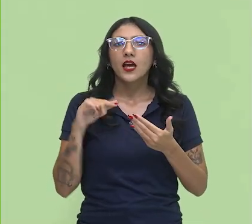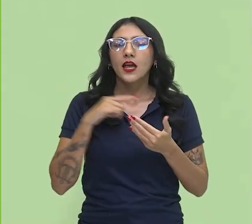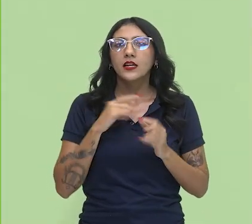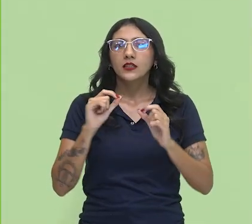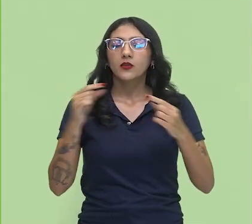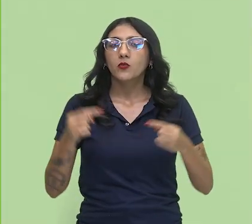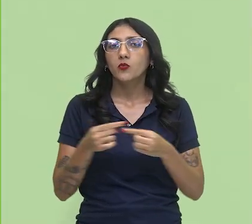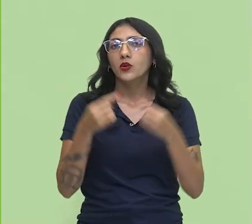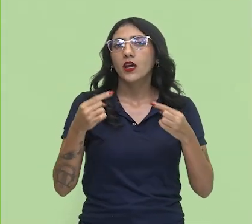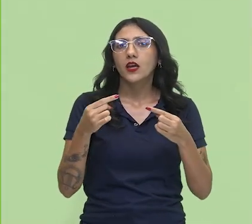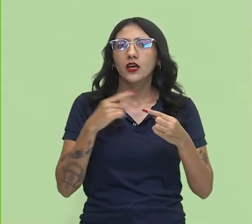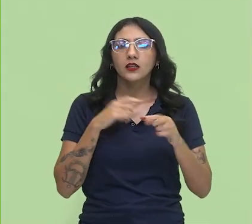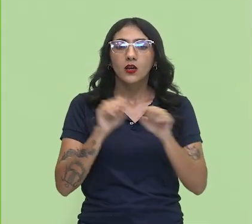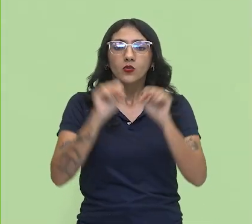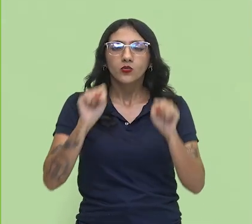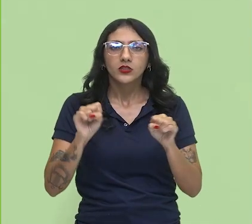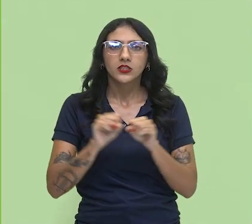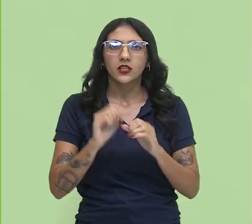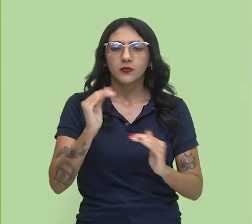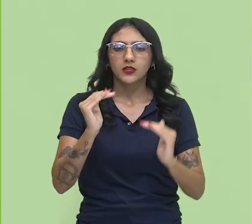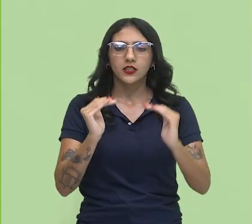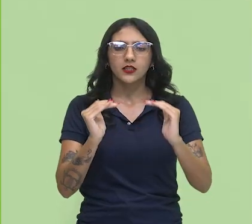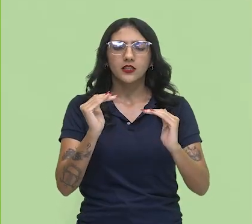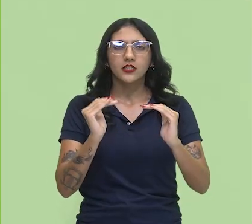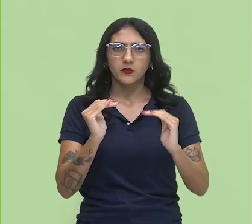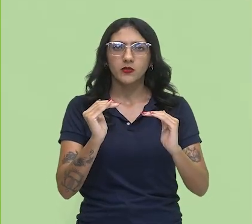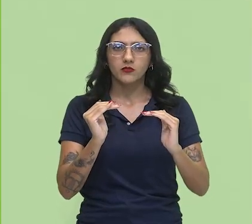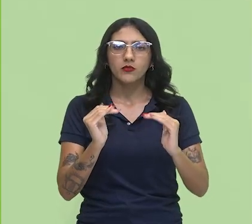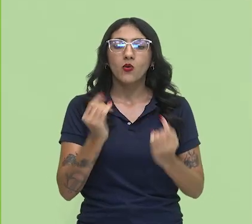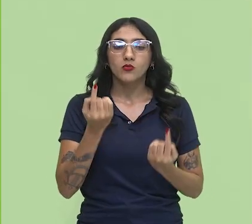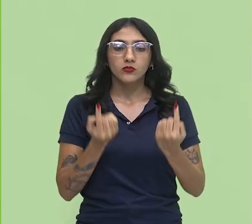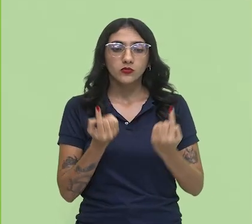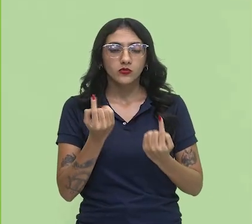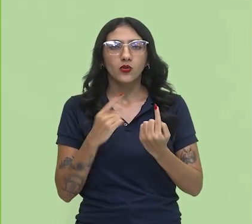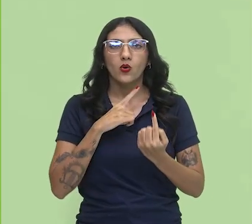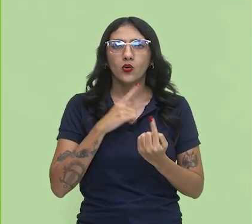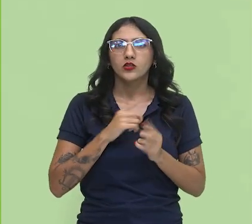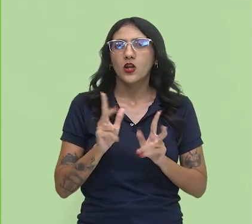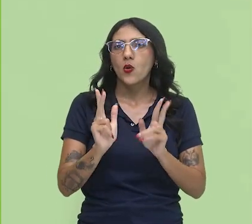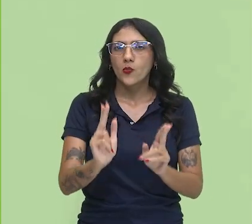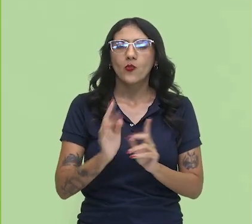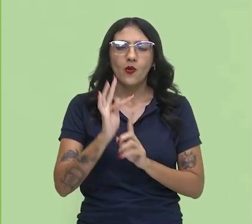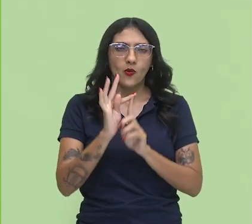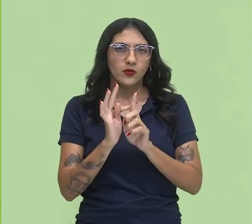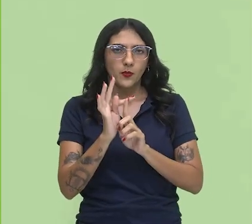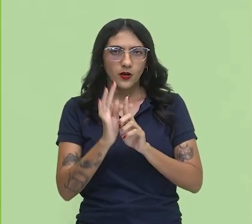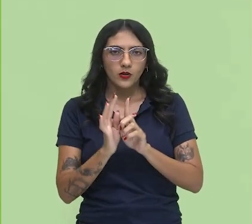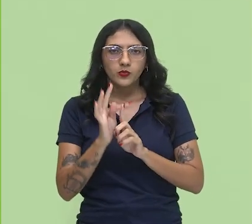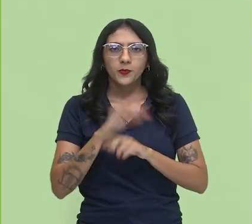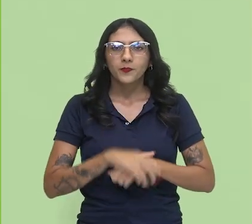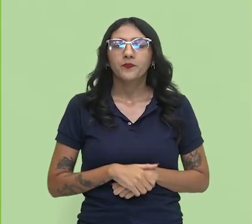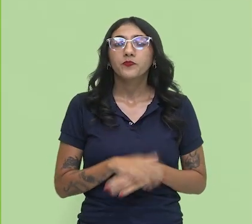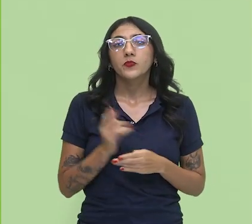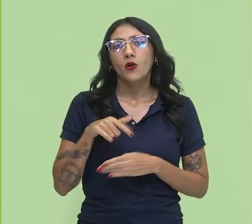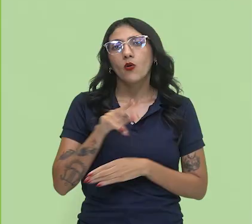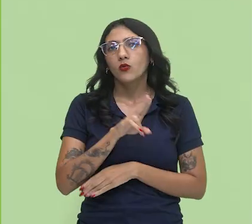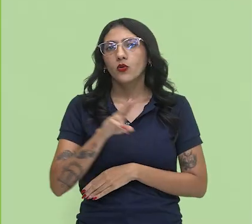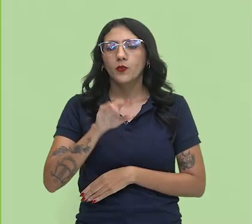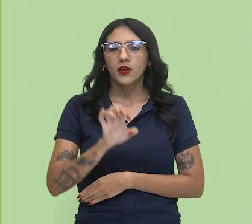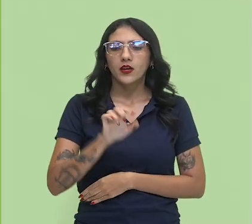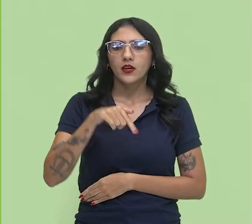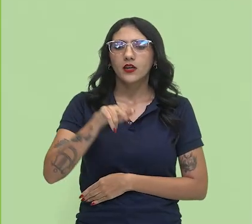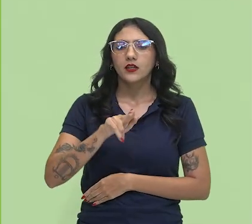em equilíbrio. Em equilíbrio porque agora todos os corpos estão com a mesma temperatura. Então eu chamo de